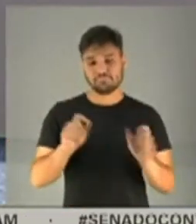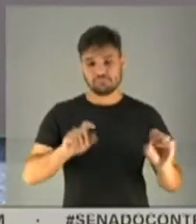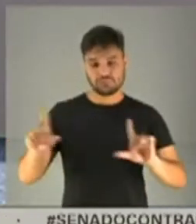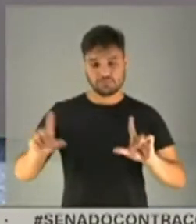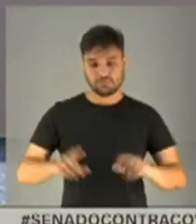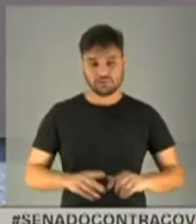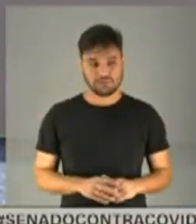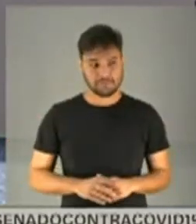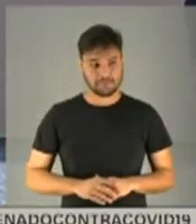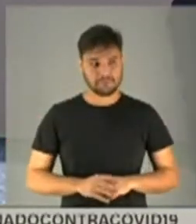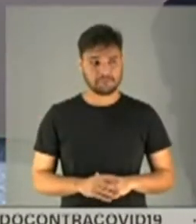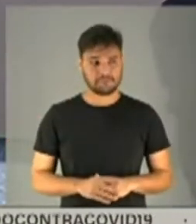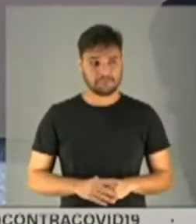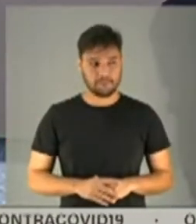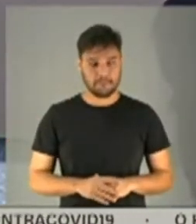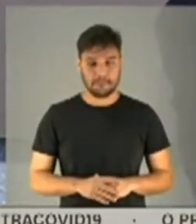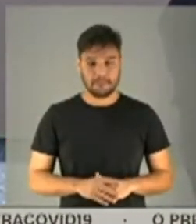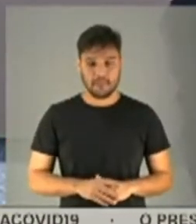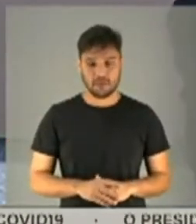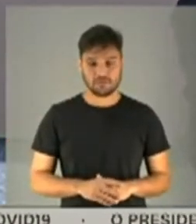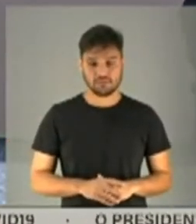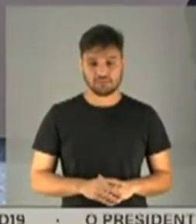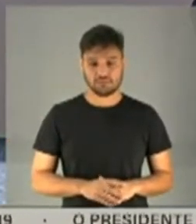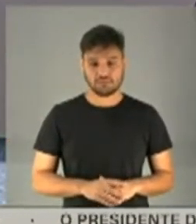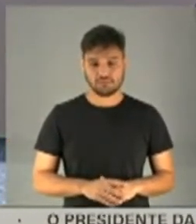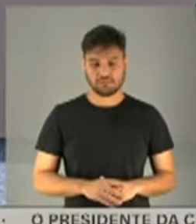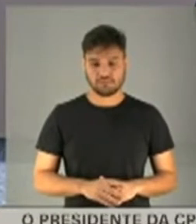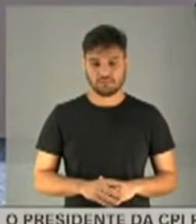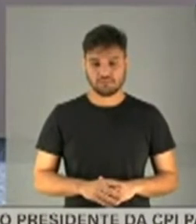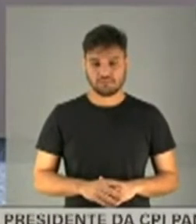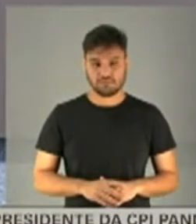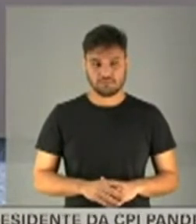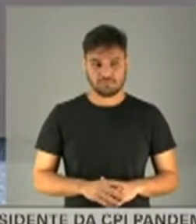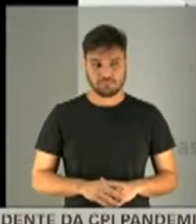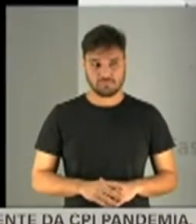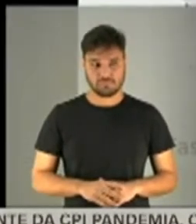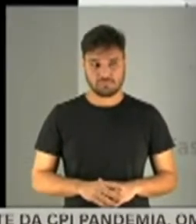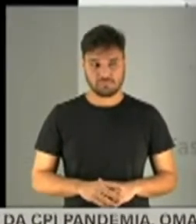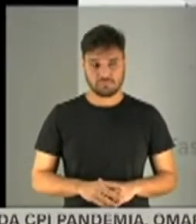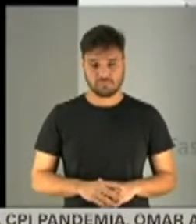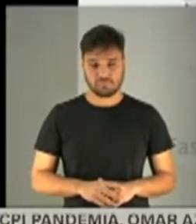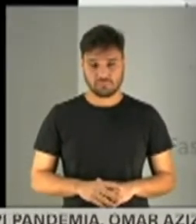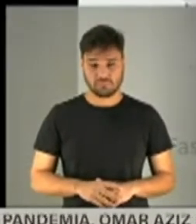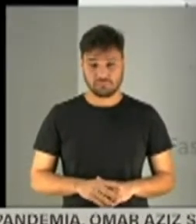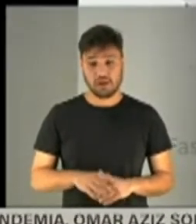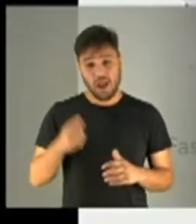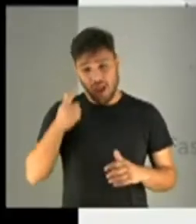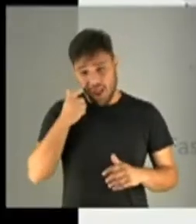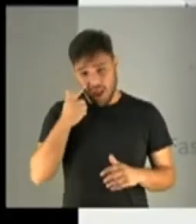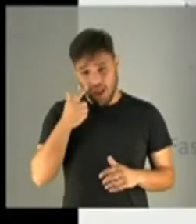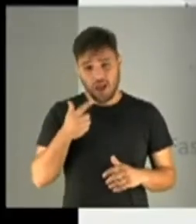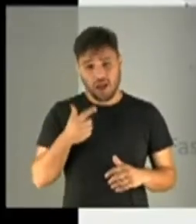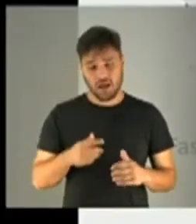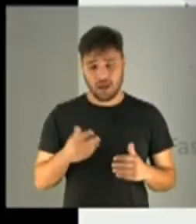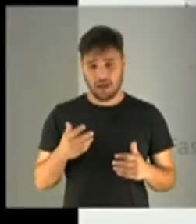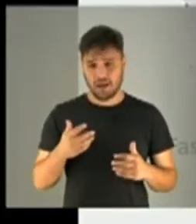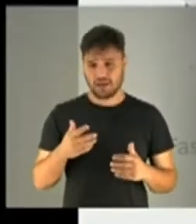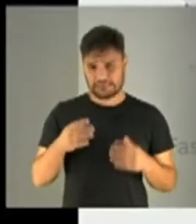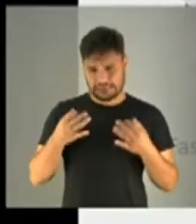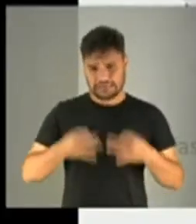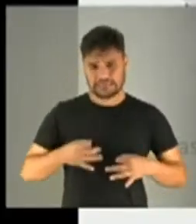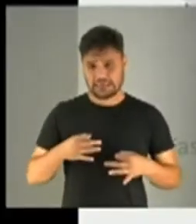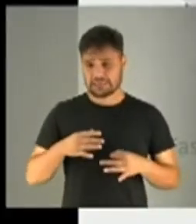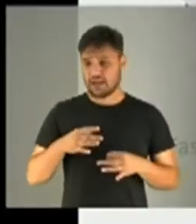slide. E aí, o EpiCovid mostrava esses dados espetaculares. Tenho certeza que os senadores da